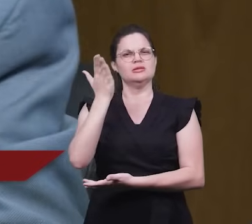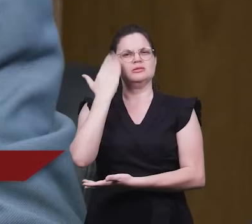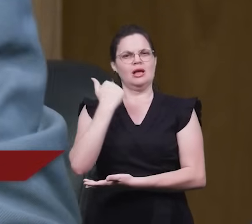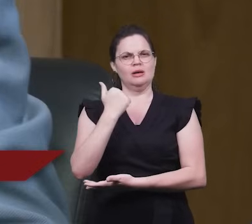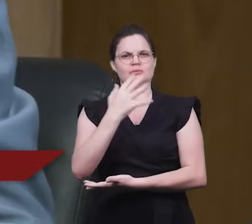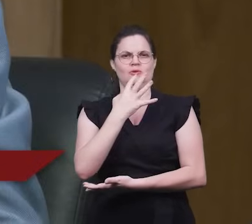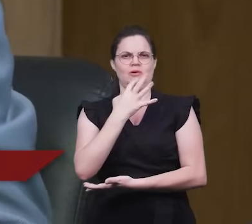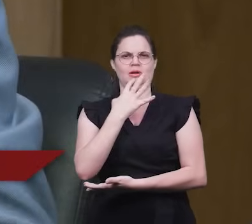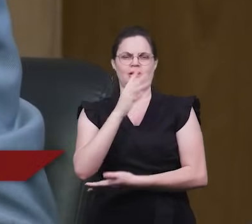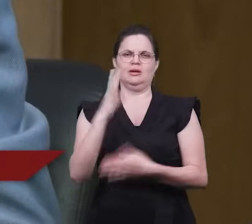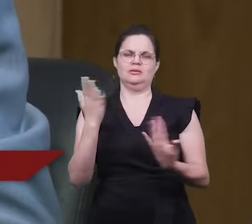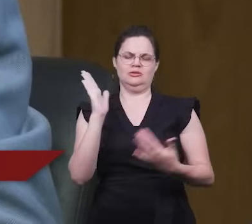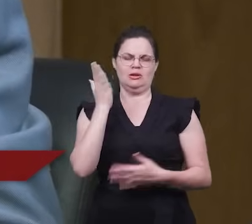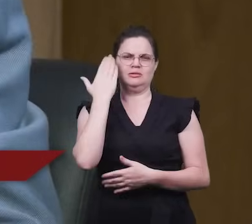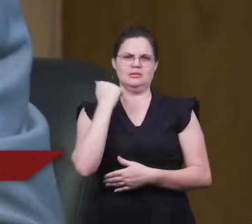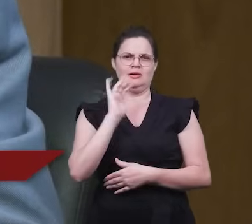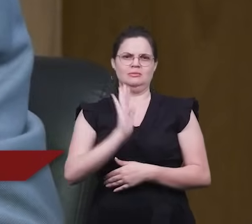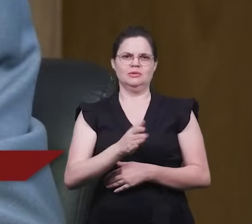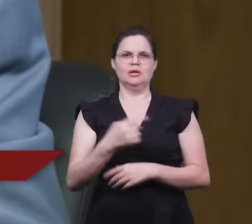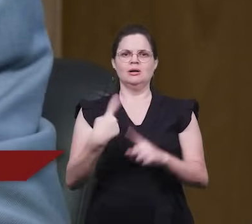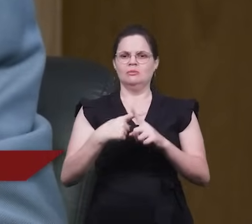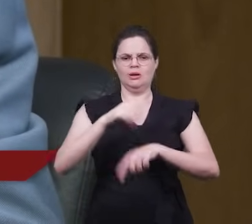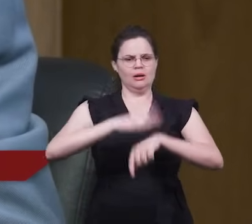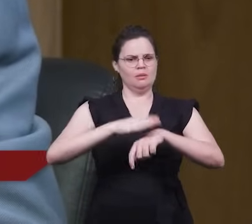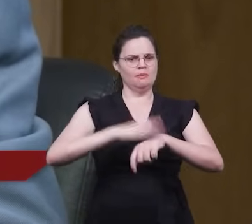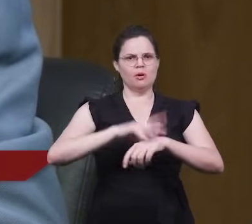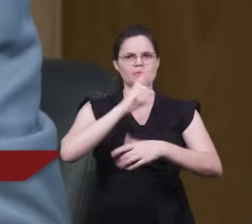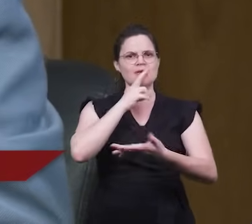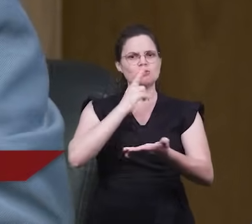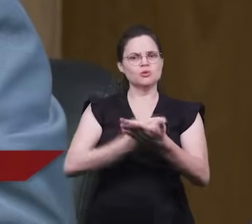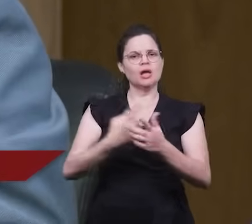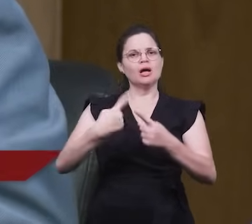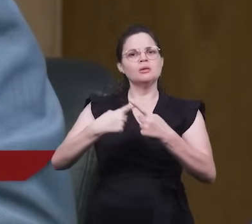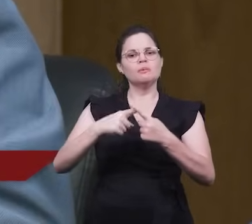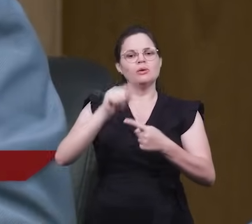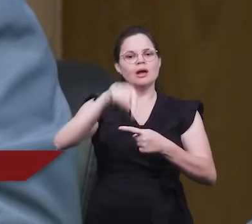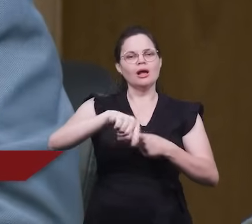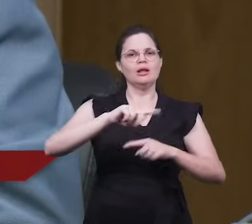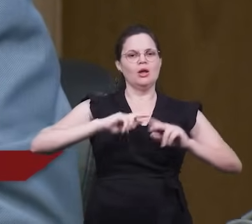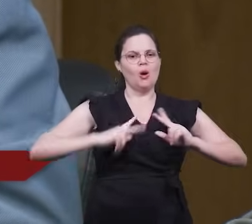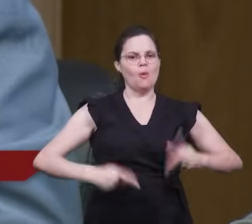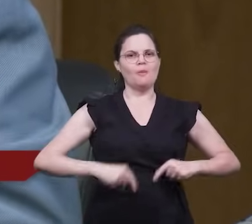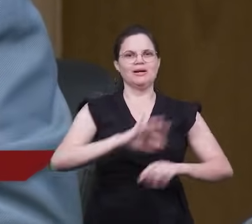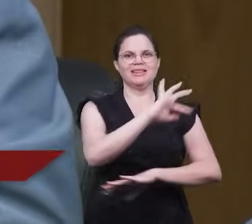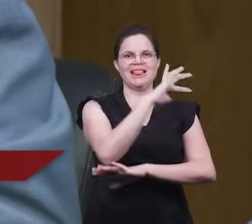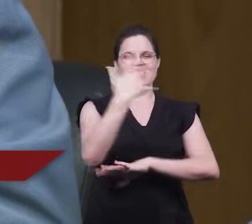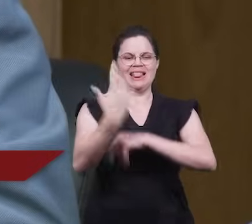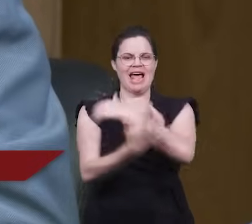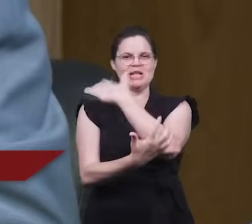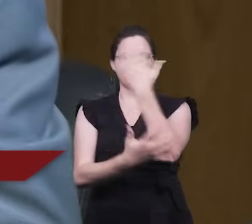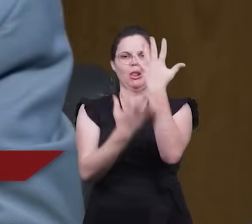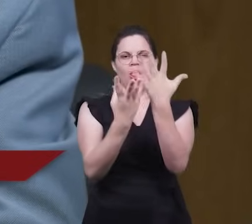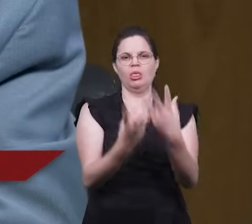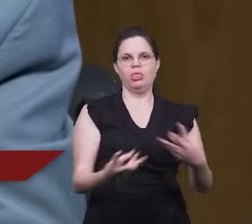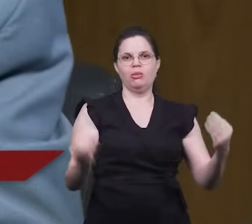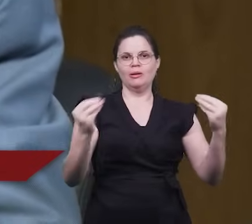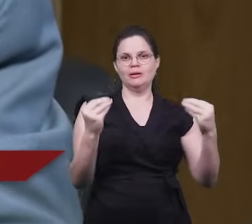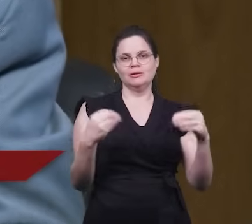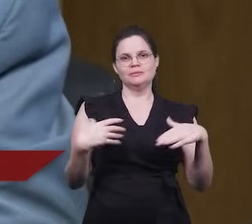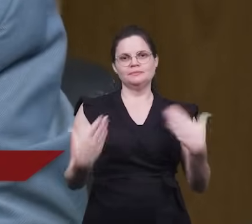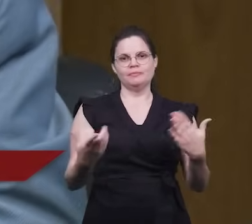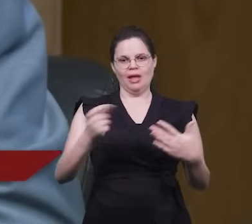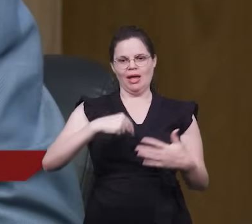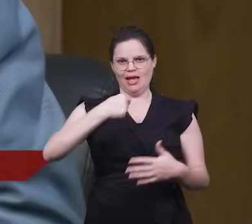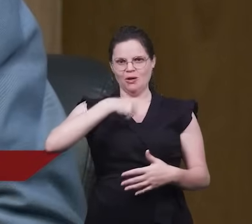que o homem próprio preparou quando ele destrói a natureza. Aliás, quando você fala isso, não há